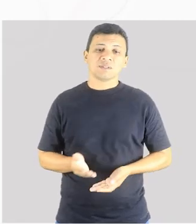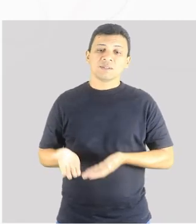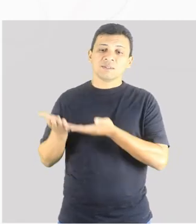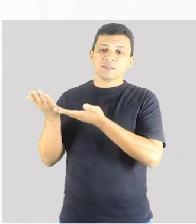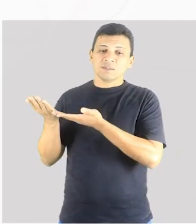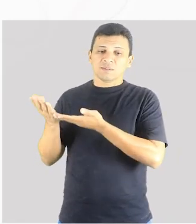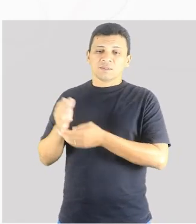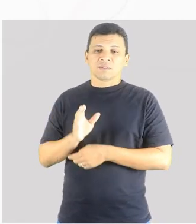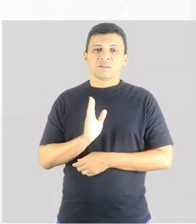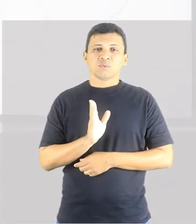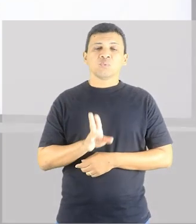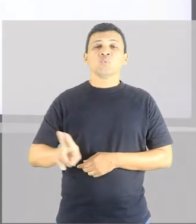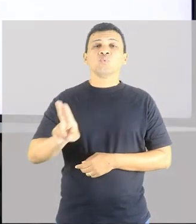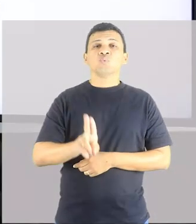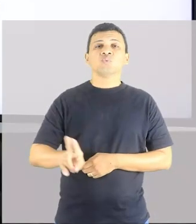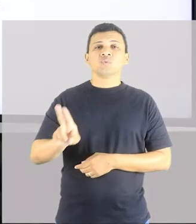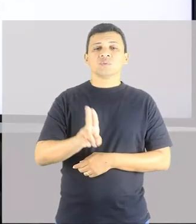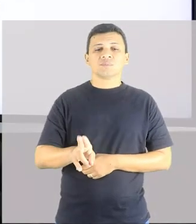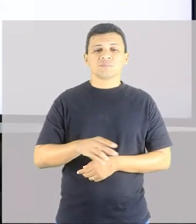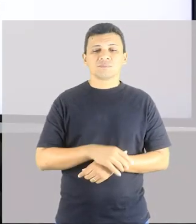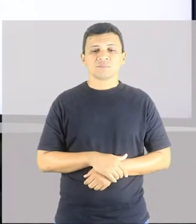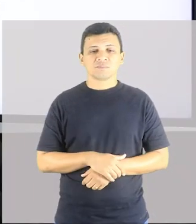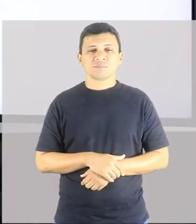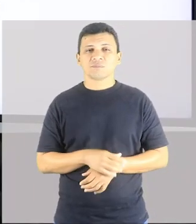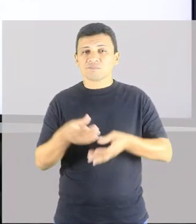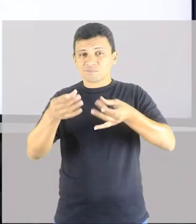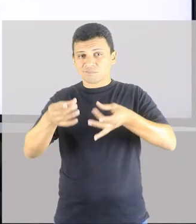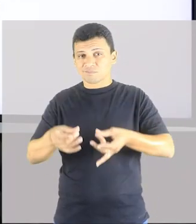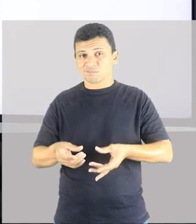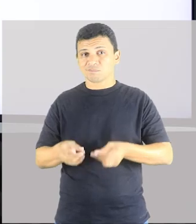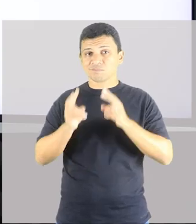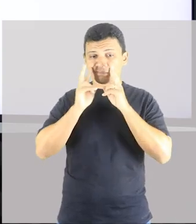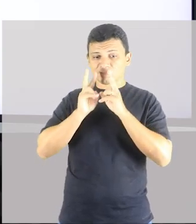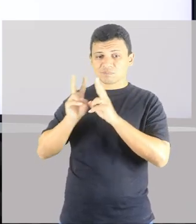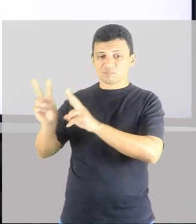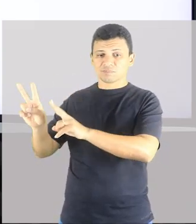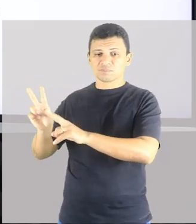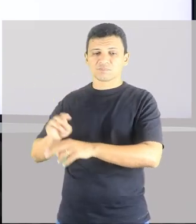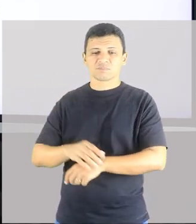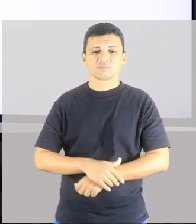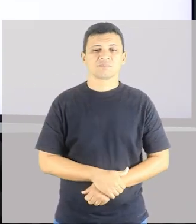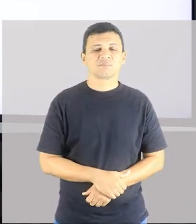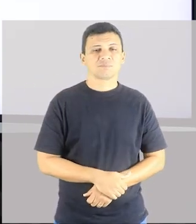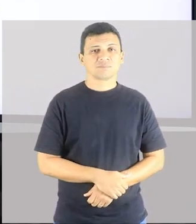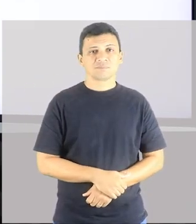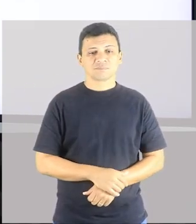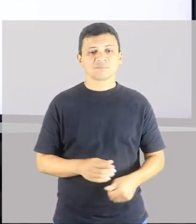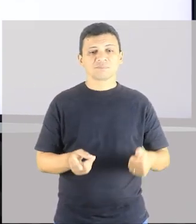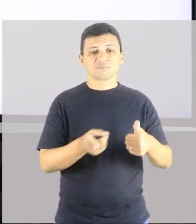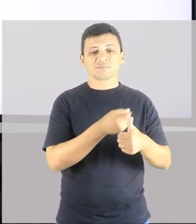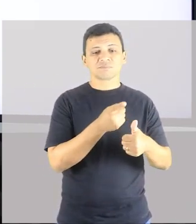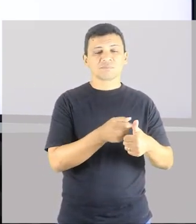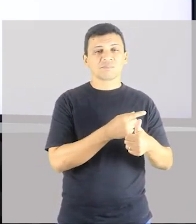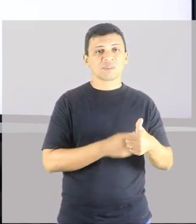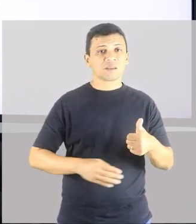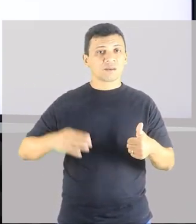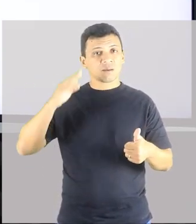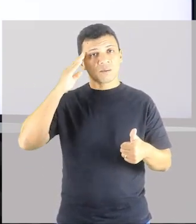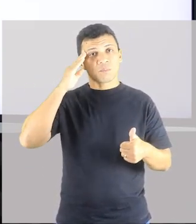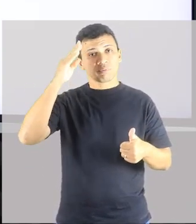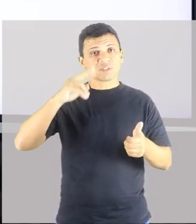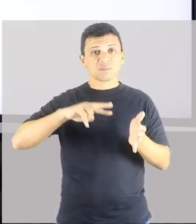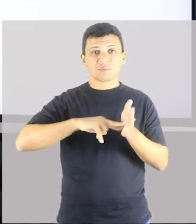falei um pouquinho sobre isso, então vamos ver em detalhes aqui. To look up the meaning. Então, o principal significado